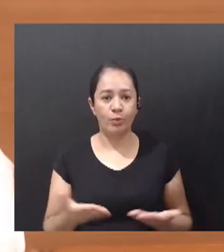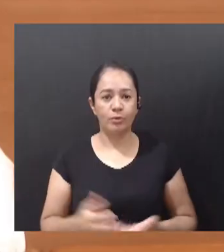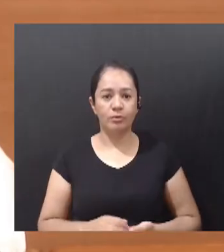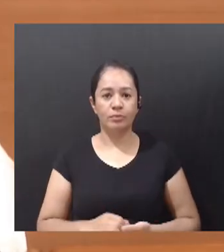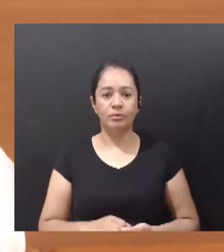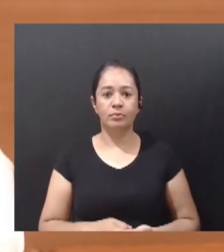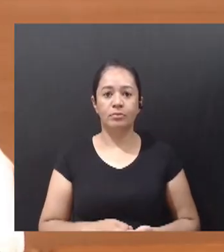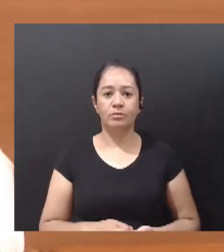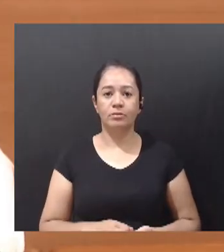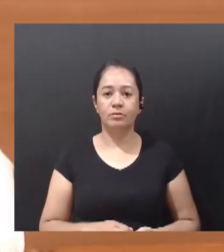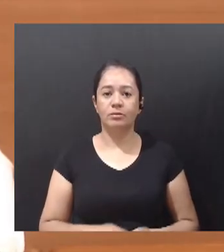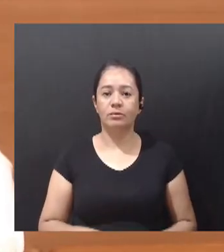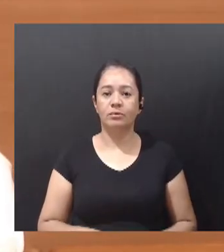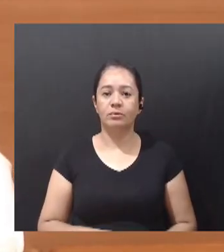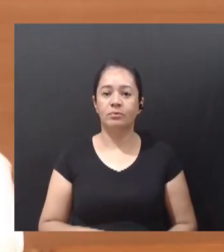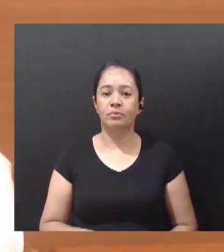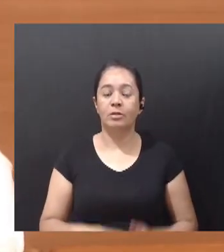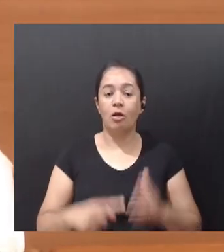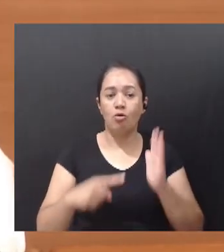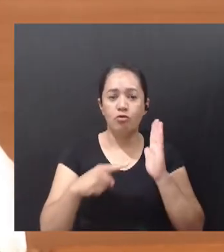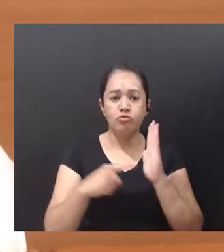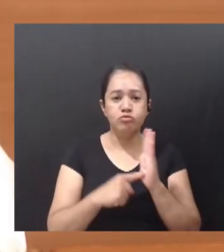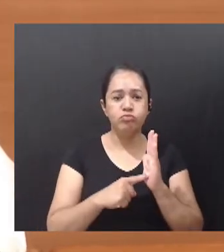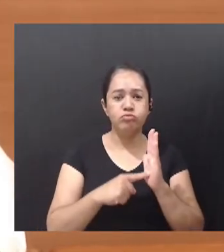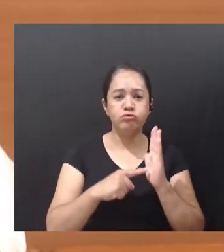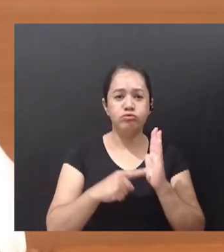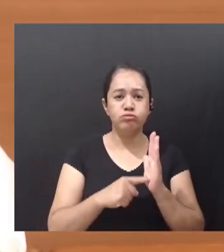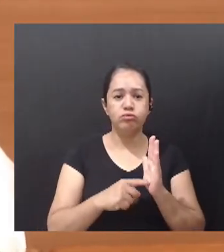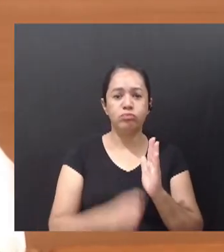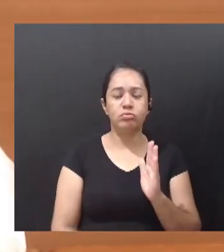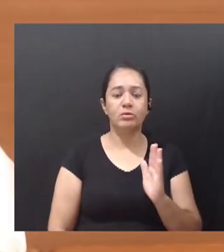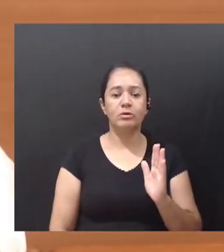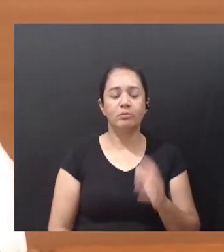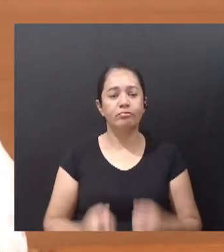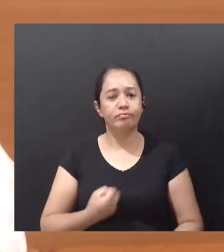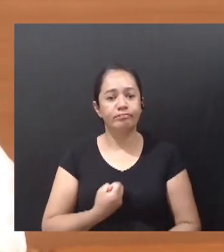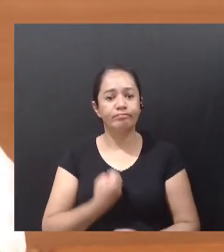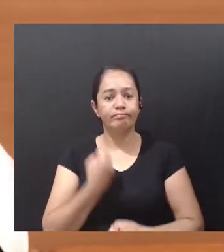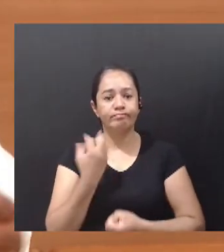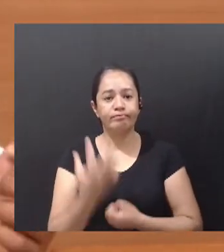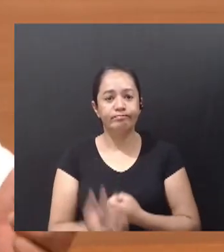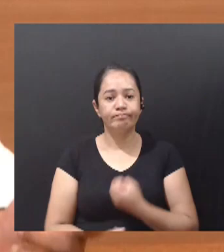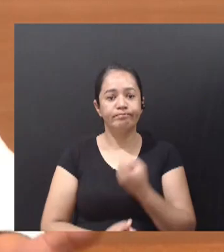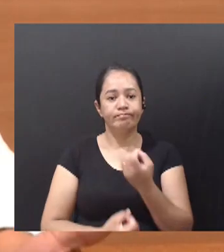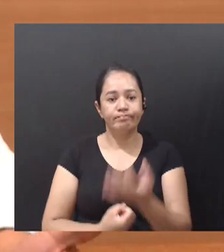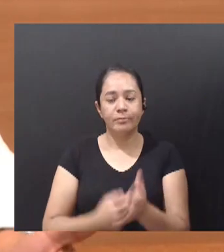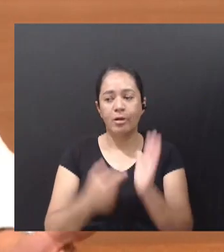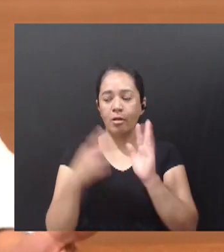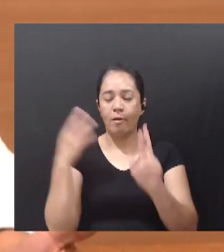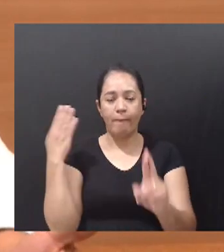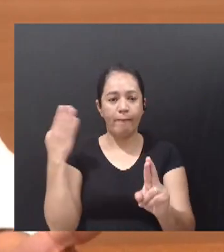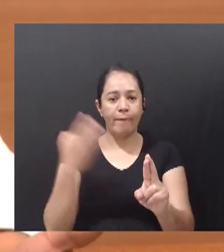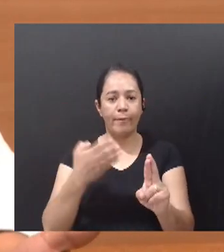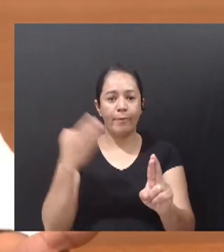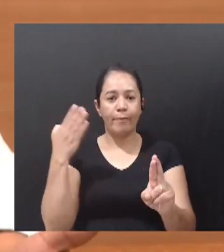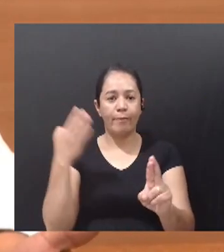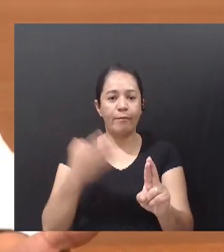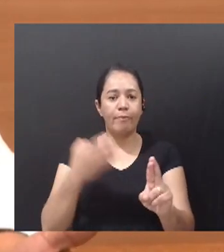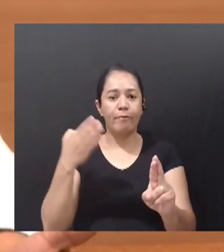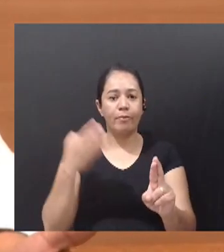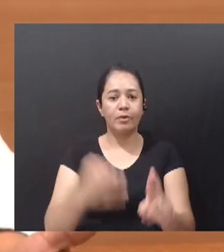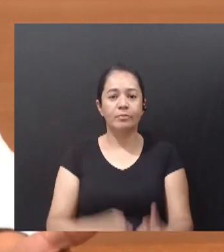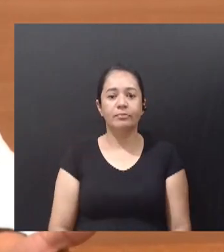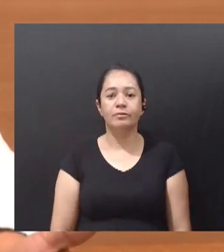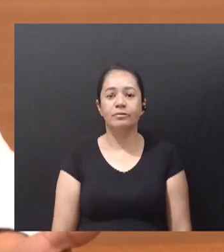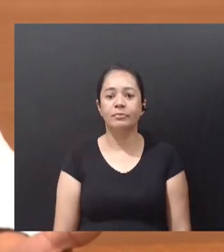Subdelta, denunciando e se expressando e representando. E a gente precisa fazer essa